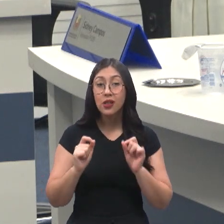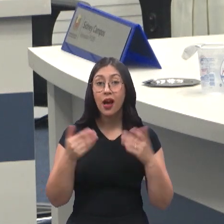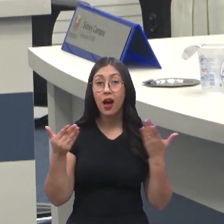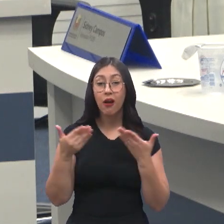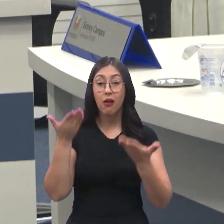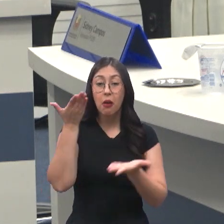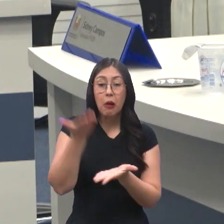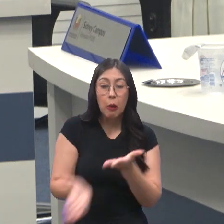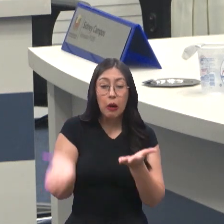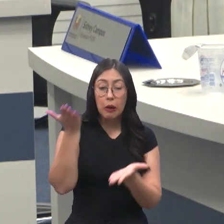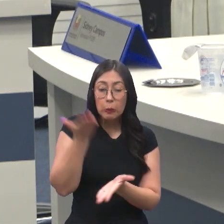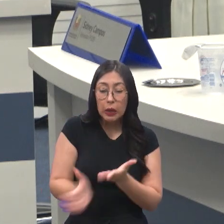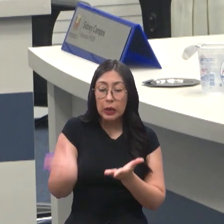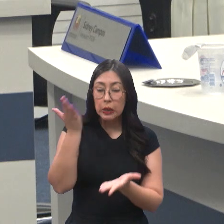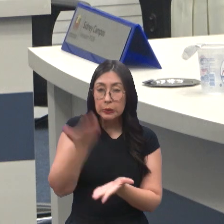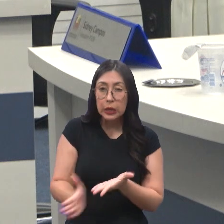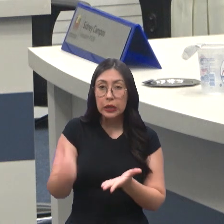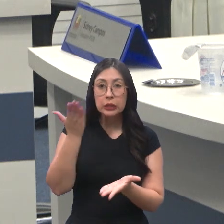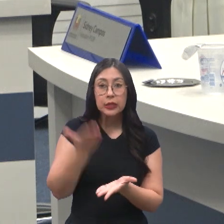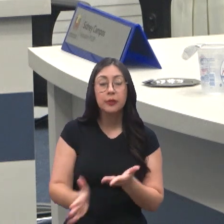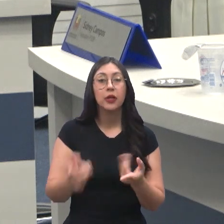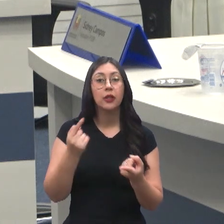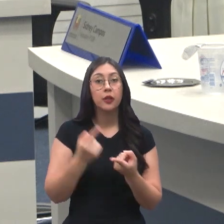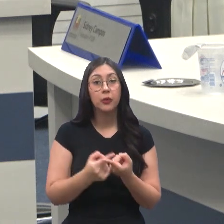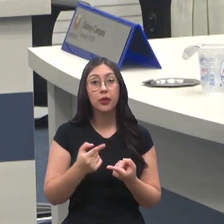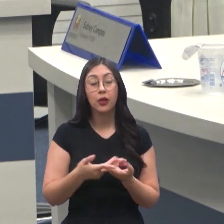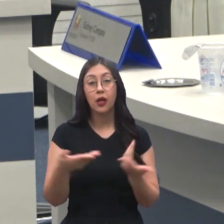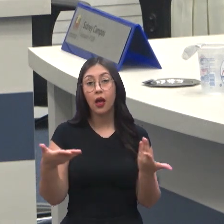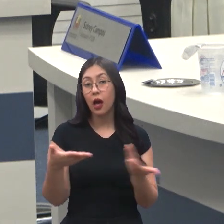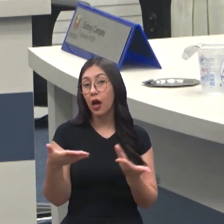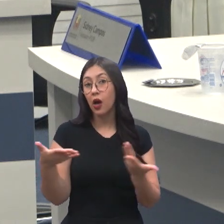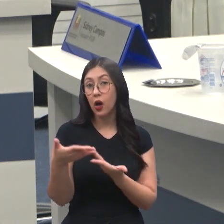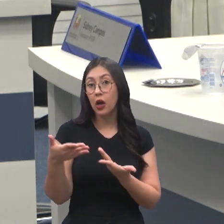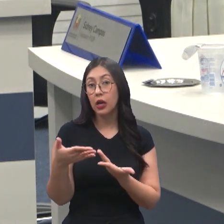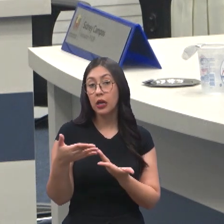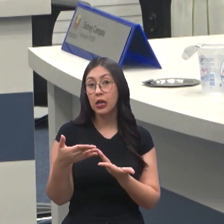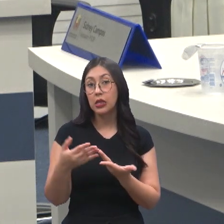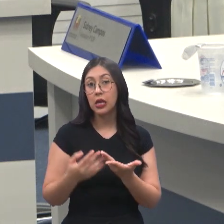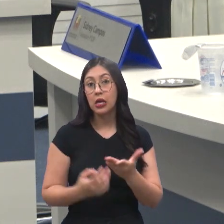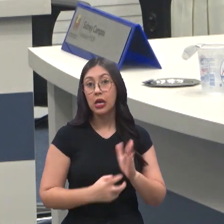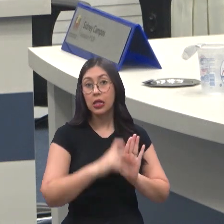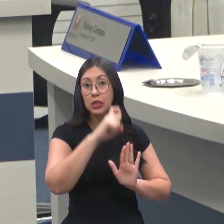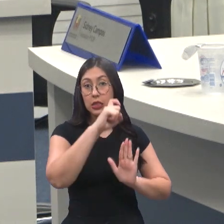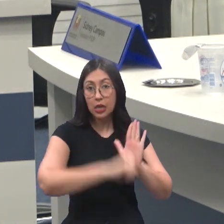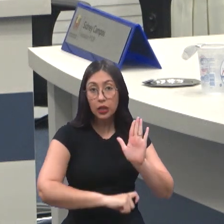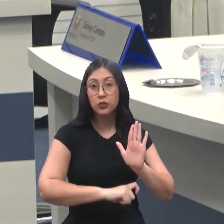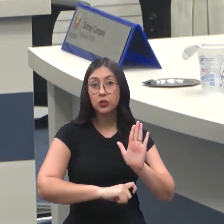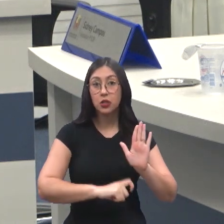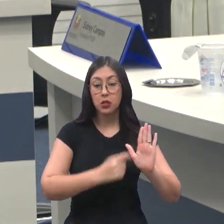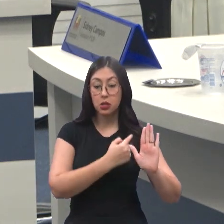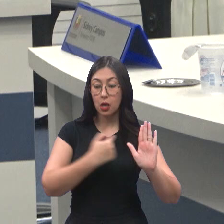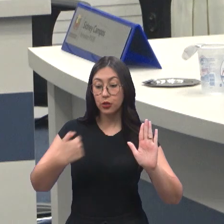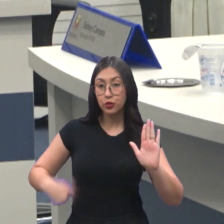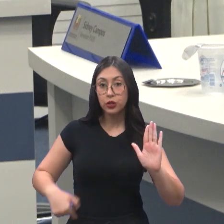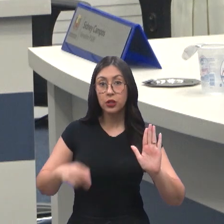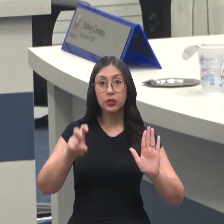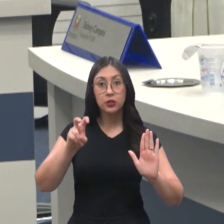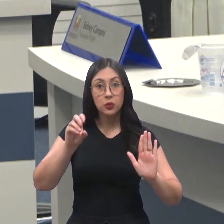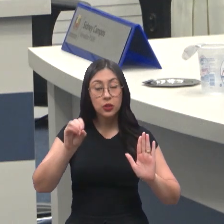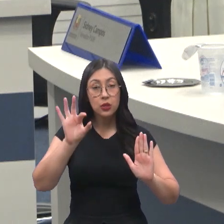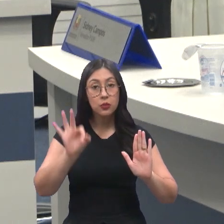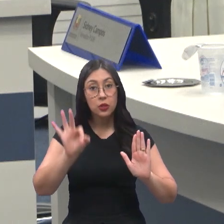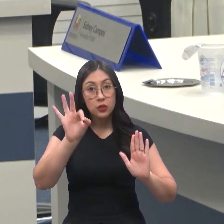derrotas. Porque agora, com a taxação da China de mais de 50%, provavelmente nós